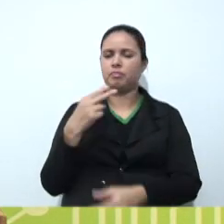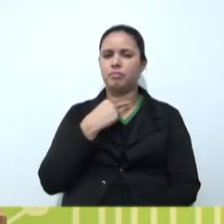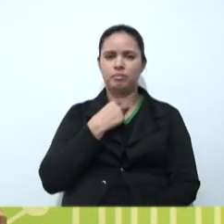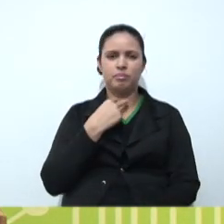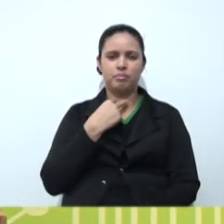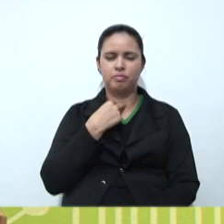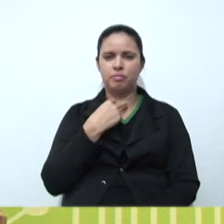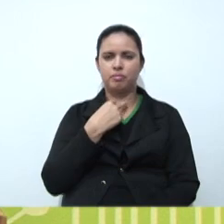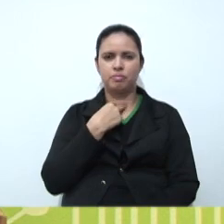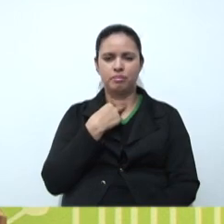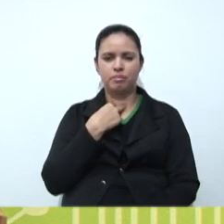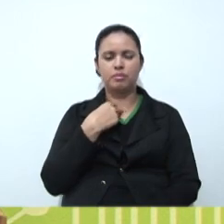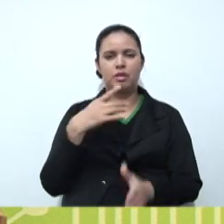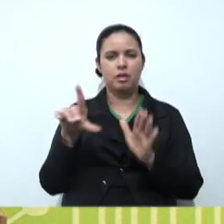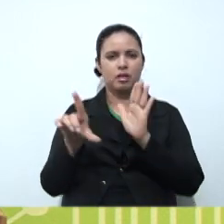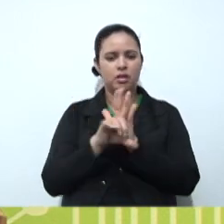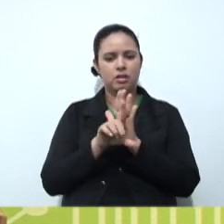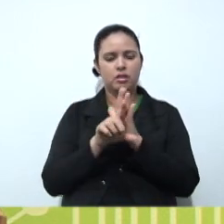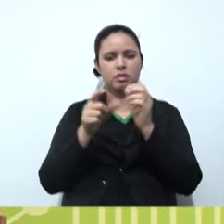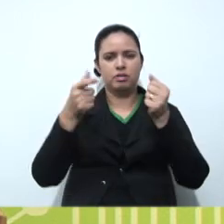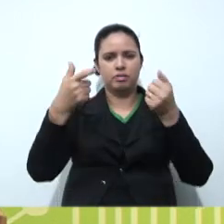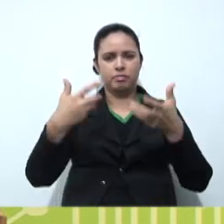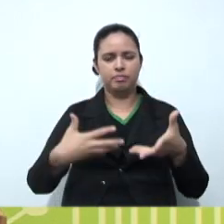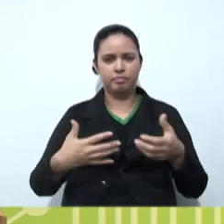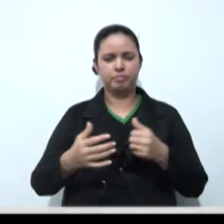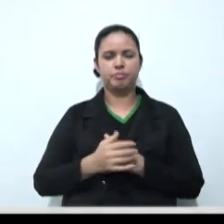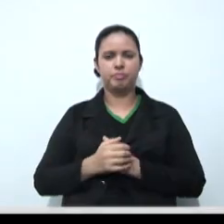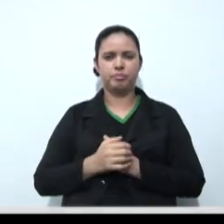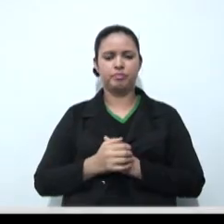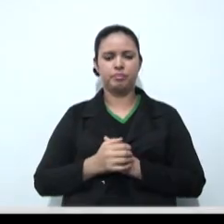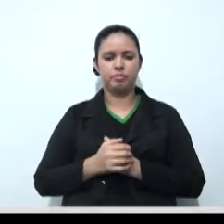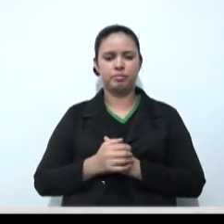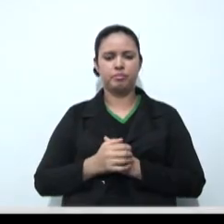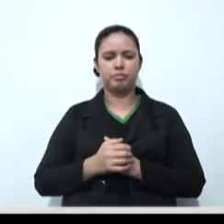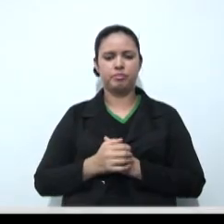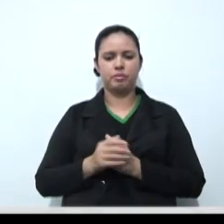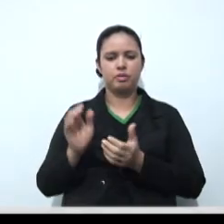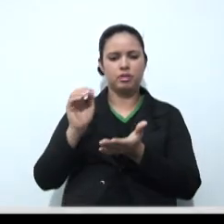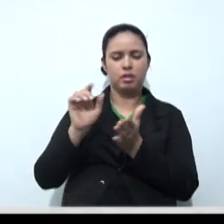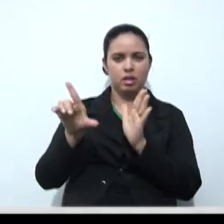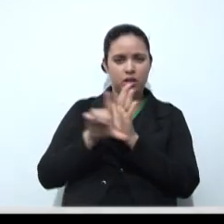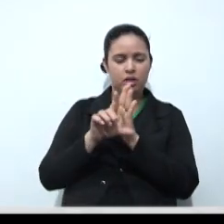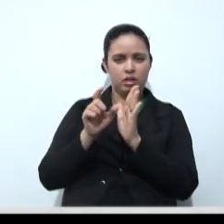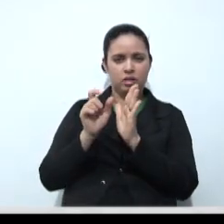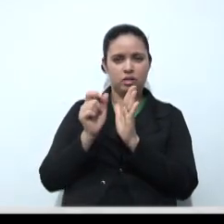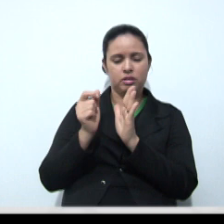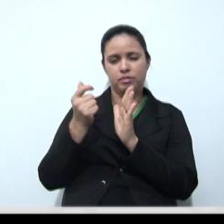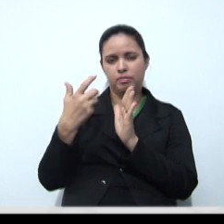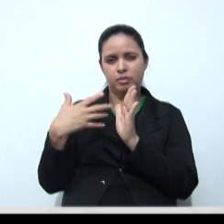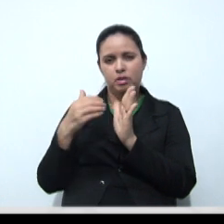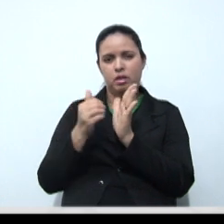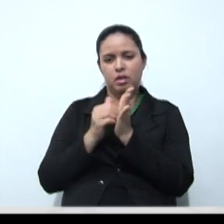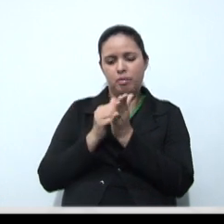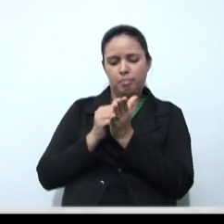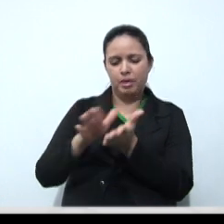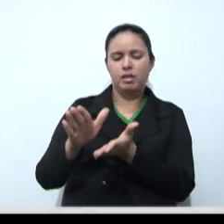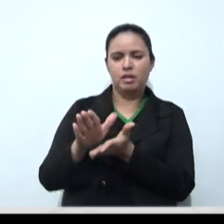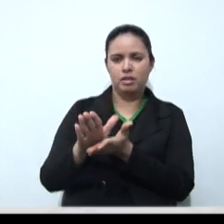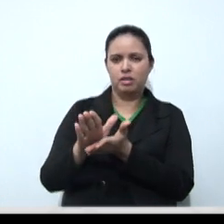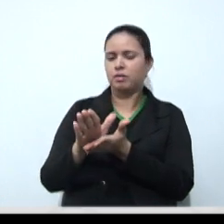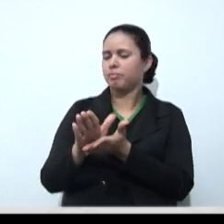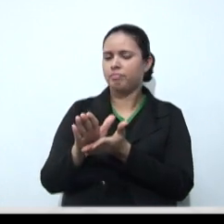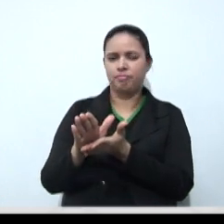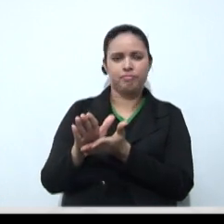Não. A legislação diz, olha aqui a resposta, ó, é vedada a dispensa arbitrária ou sem